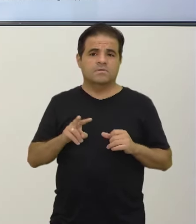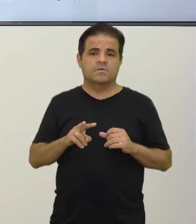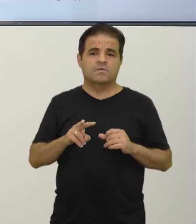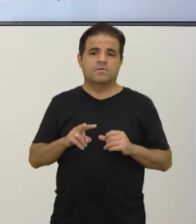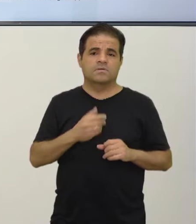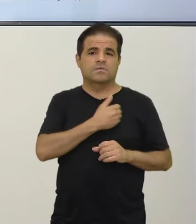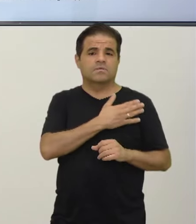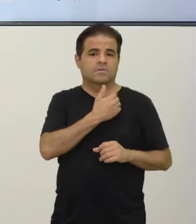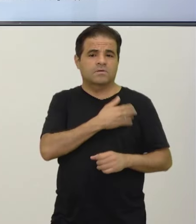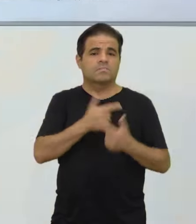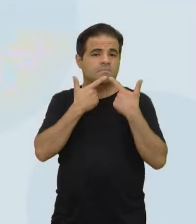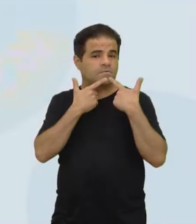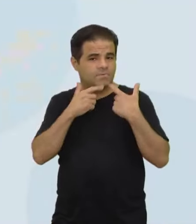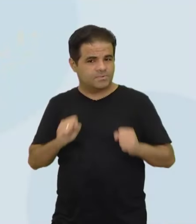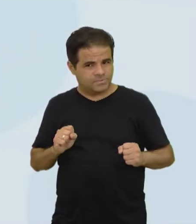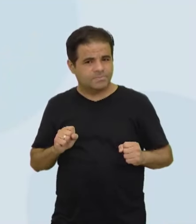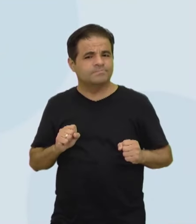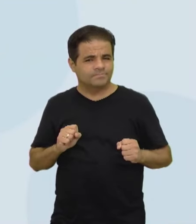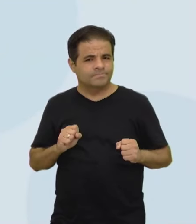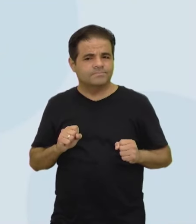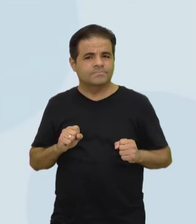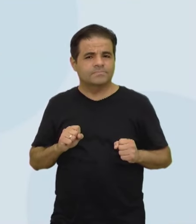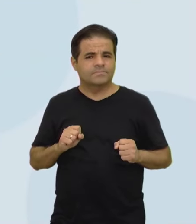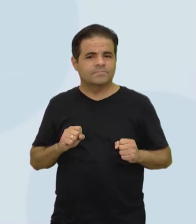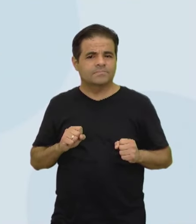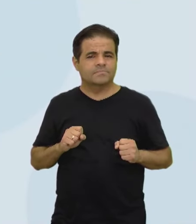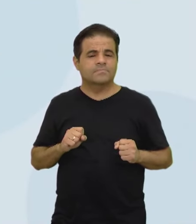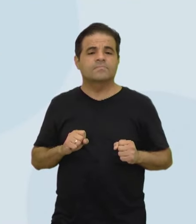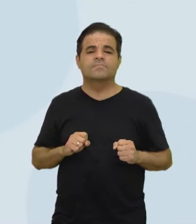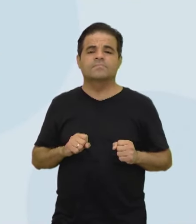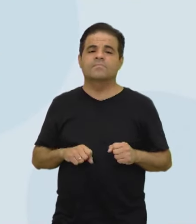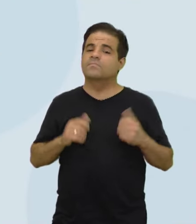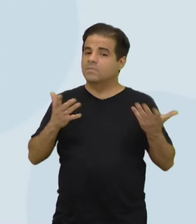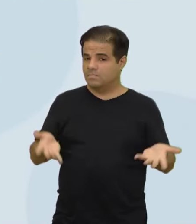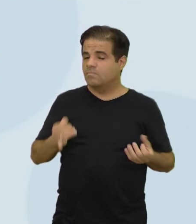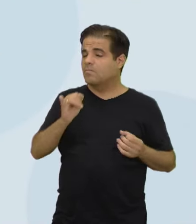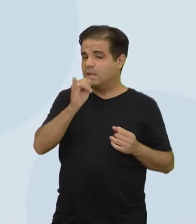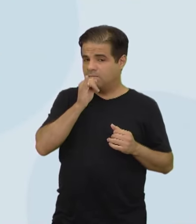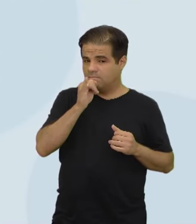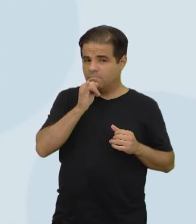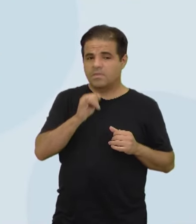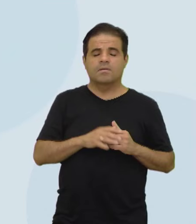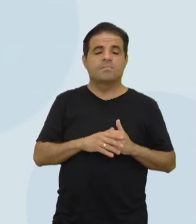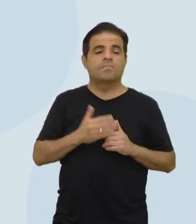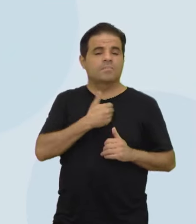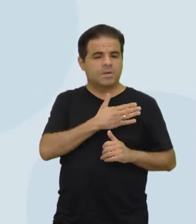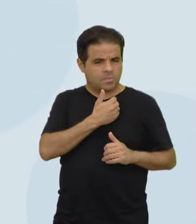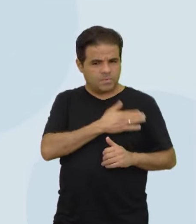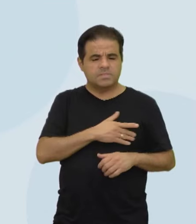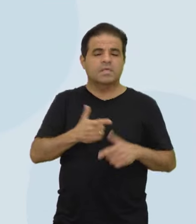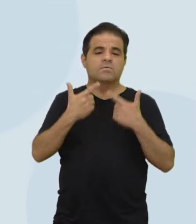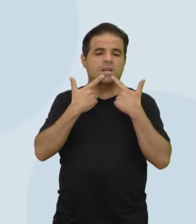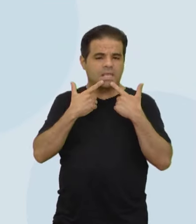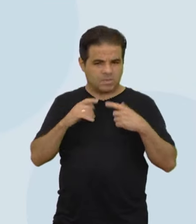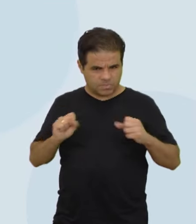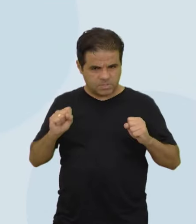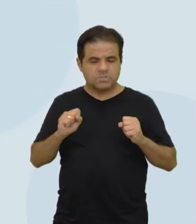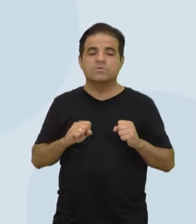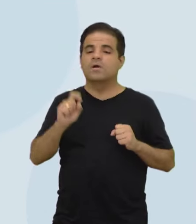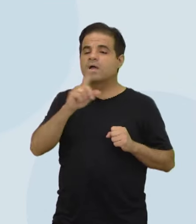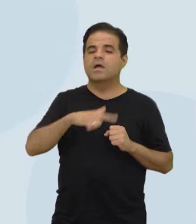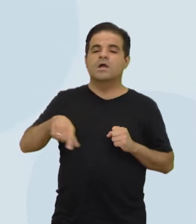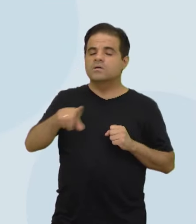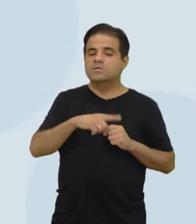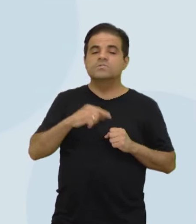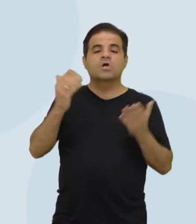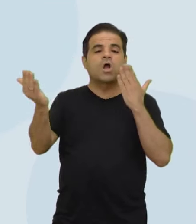o preconceito linguístico. Tá? Então, por exemplo, o preconceito linguístico é quando a